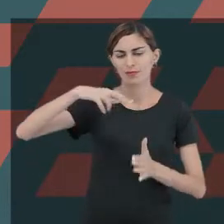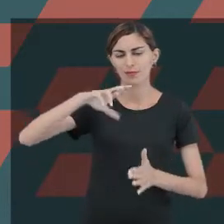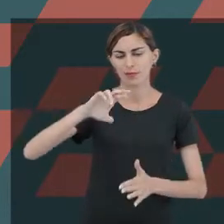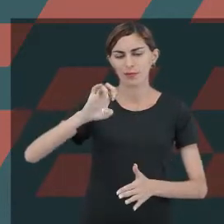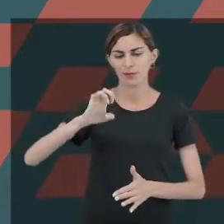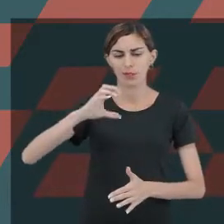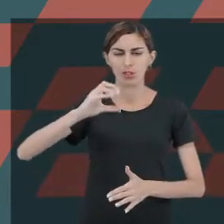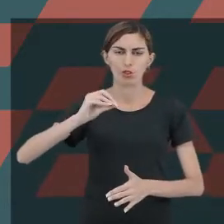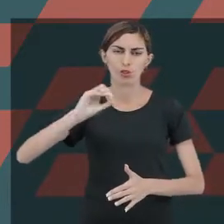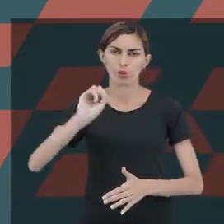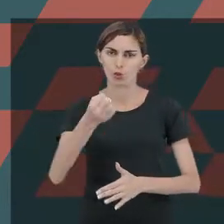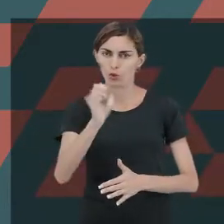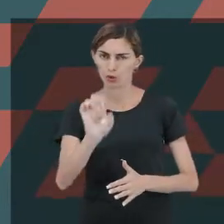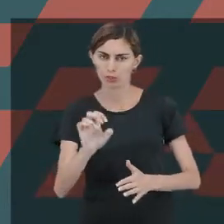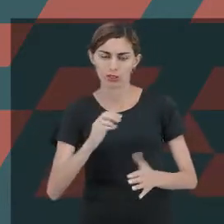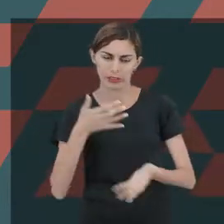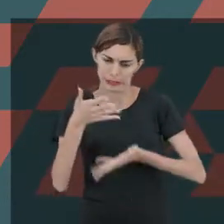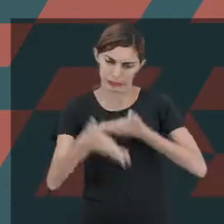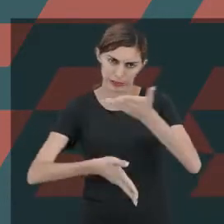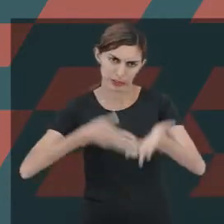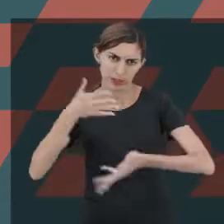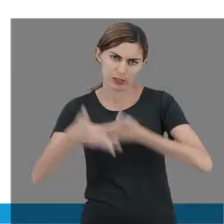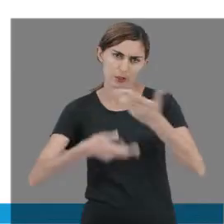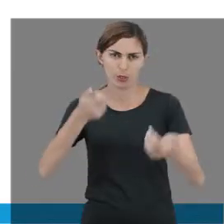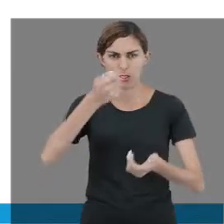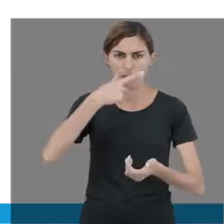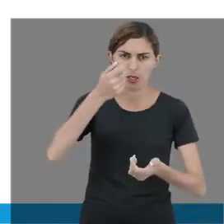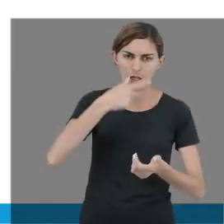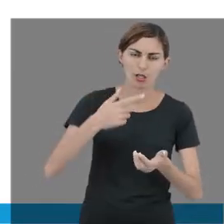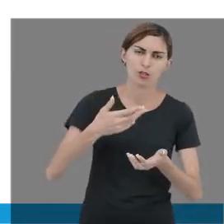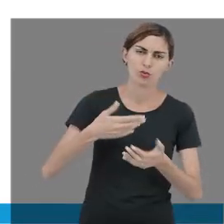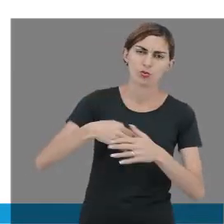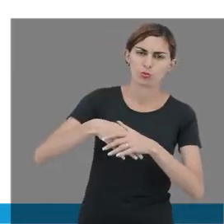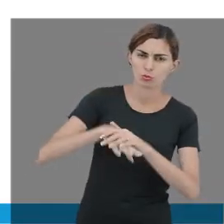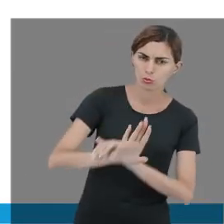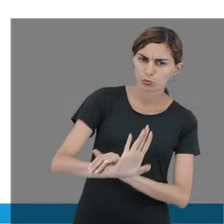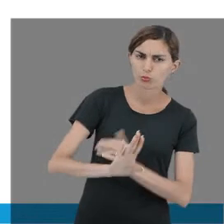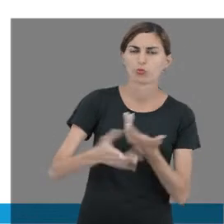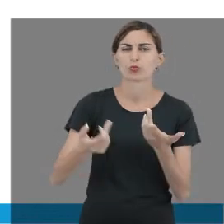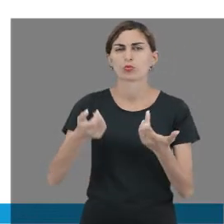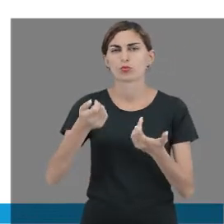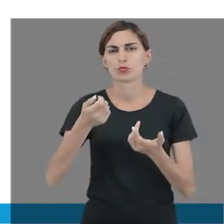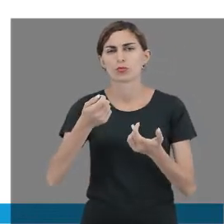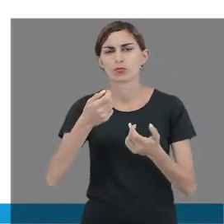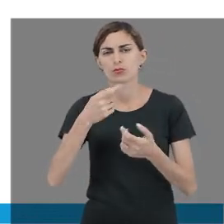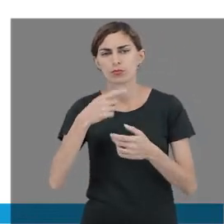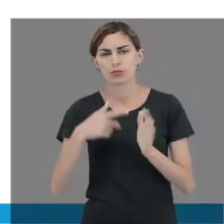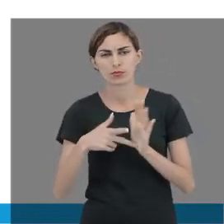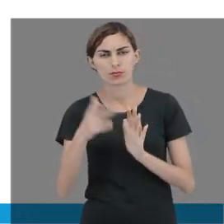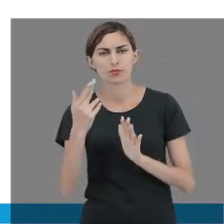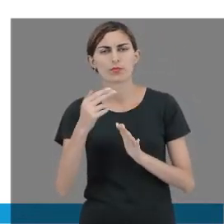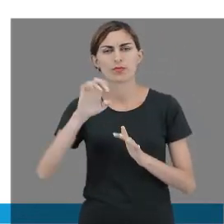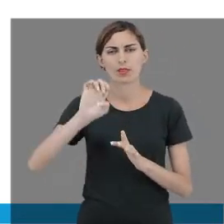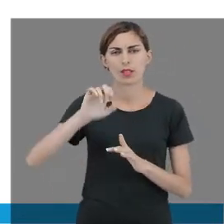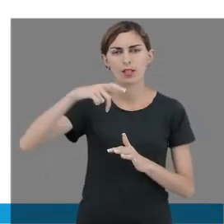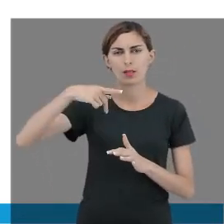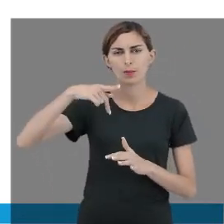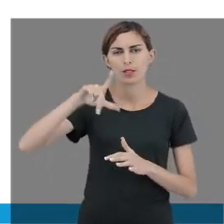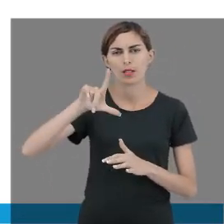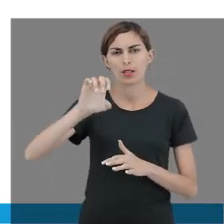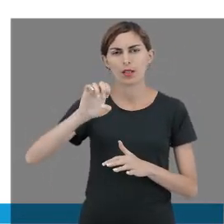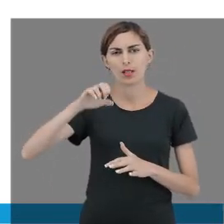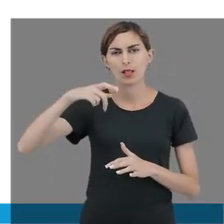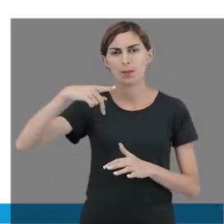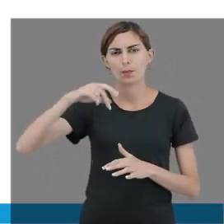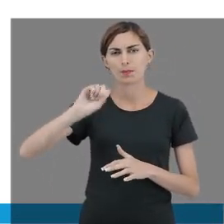gente fala em tratamento, seja medicamentoso, seja de reabilitação, as principais complicações são a epilepsia e a necessidade